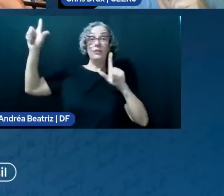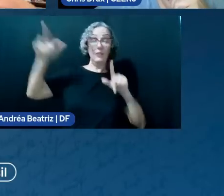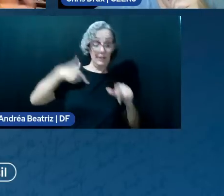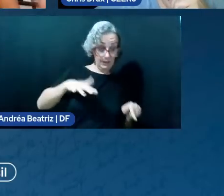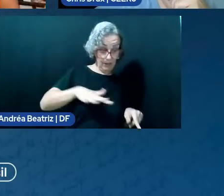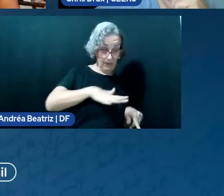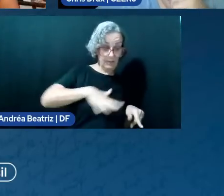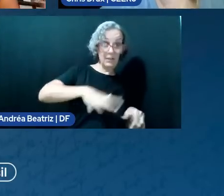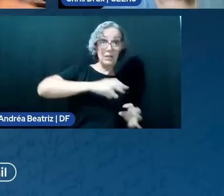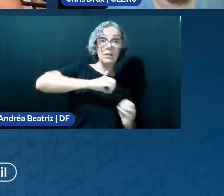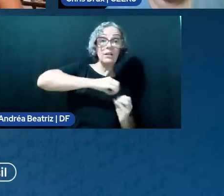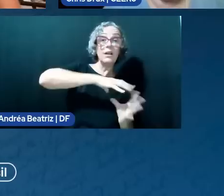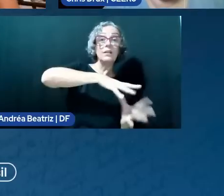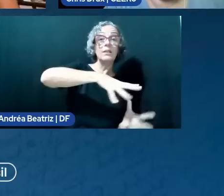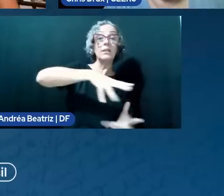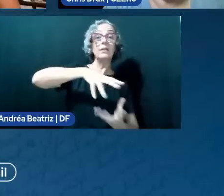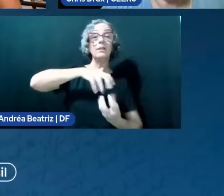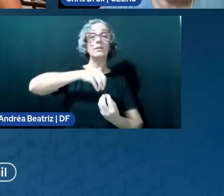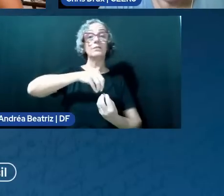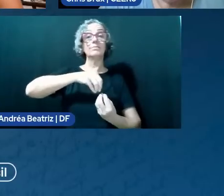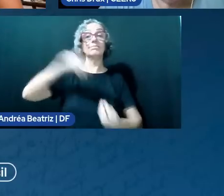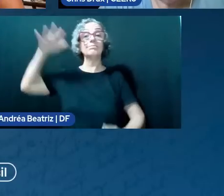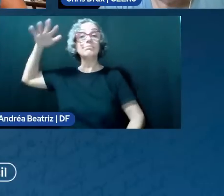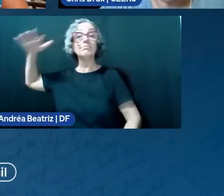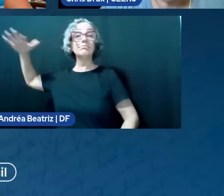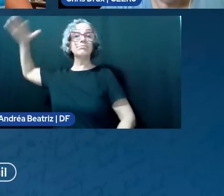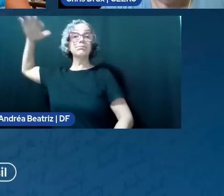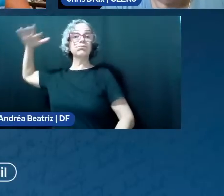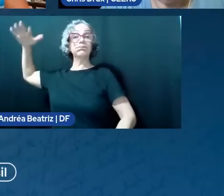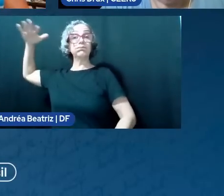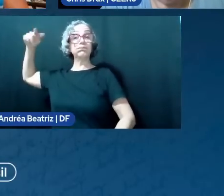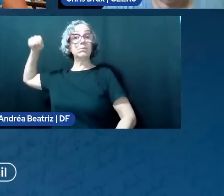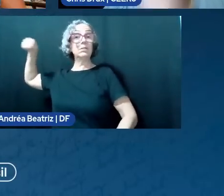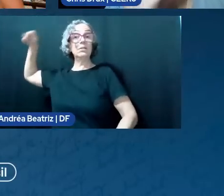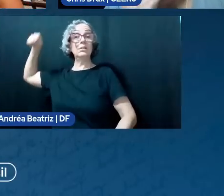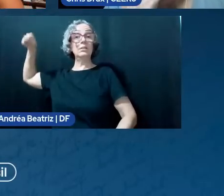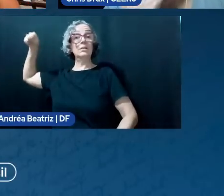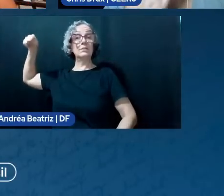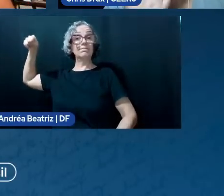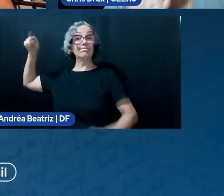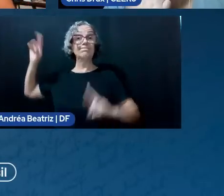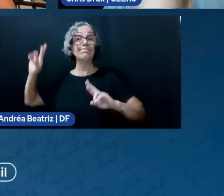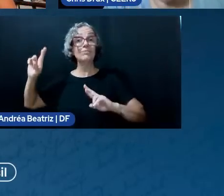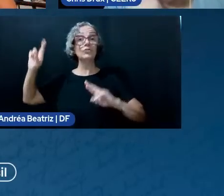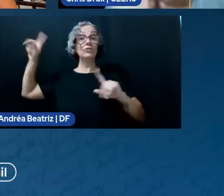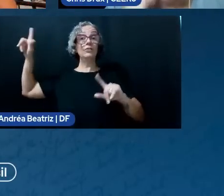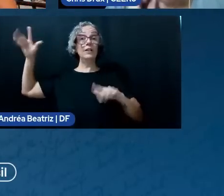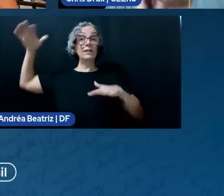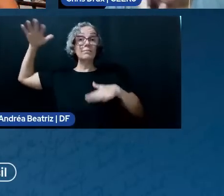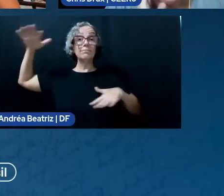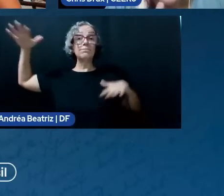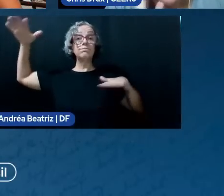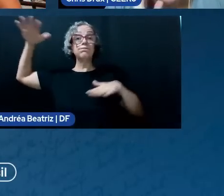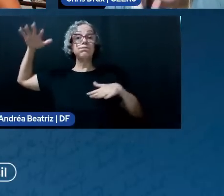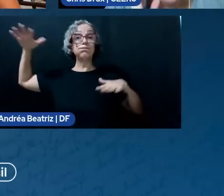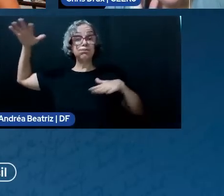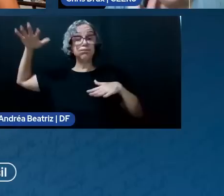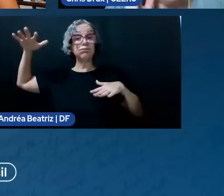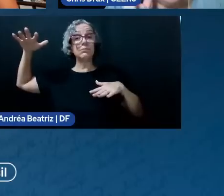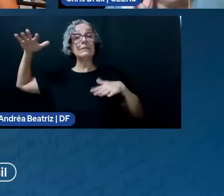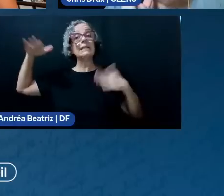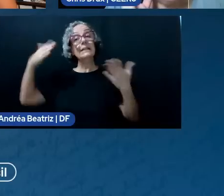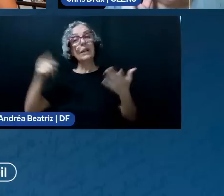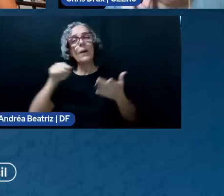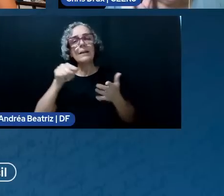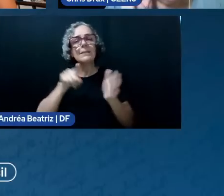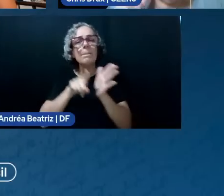plano, com referência ao plano material, plano espiritual em que eles se encontram? Então, é uma pergunta bem interessante. Será